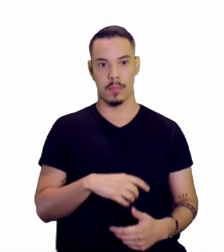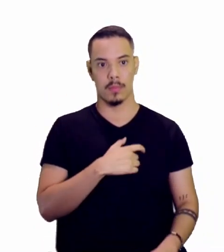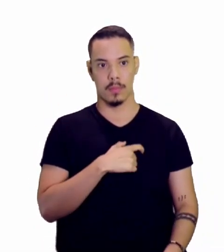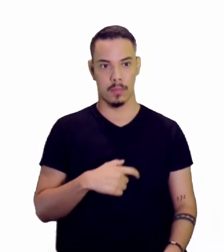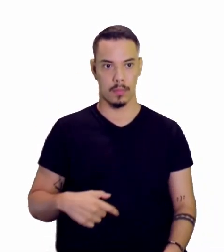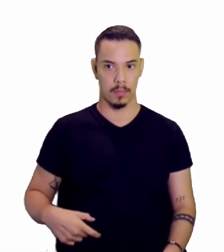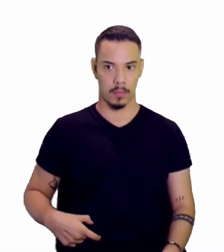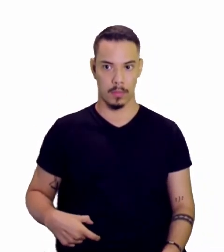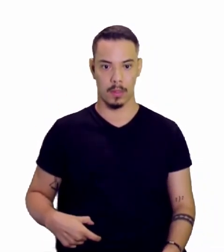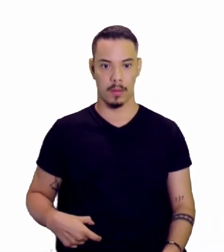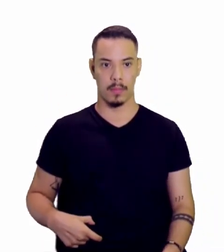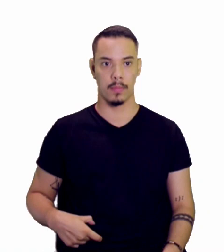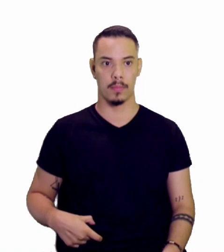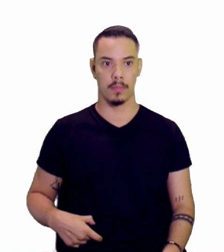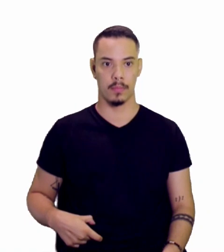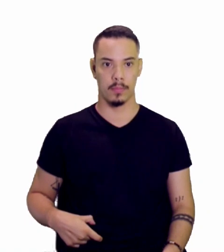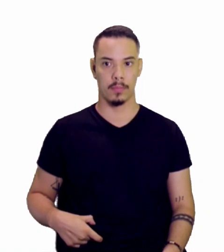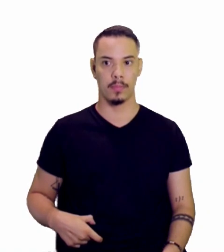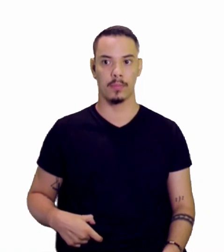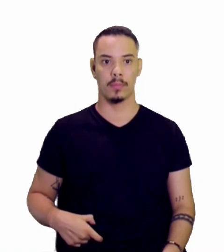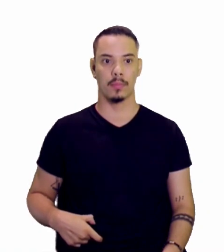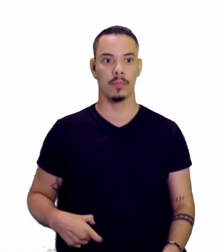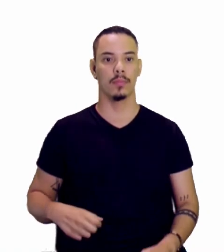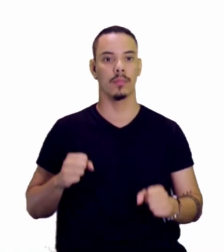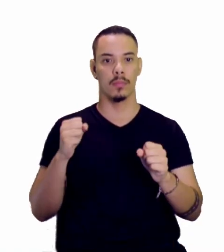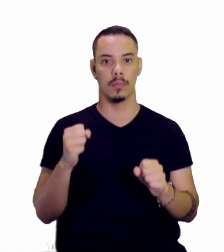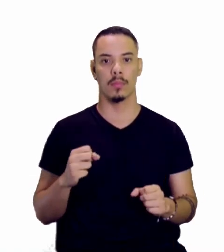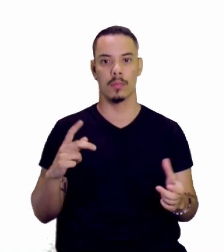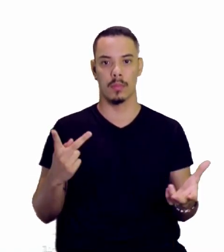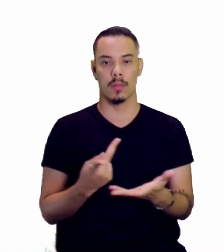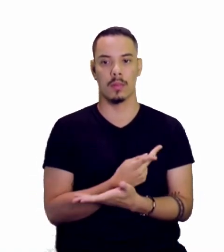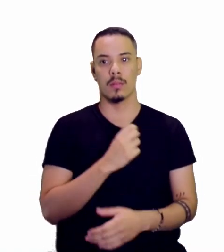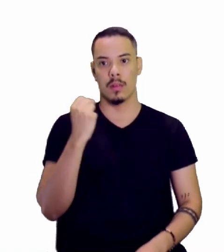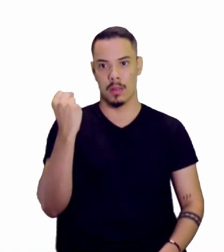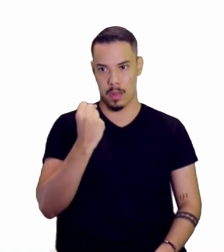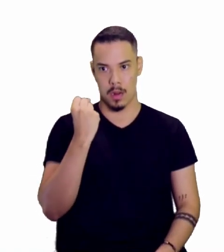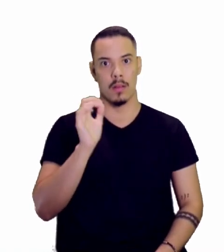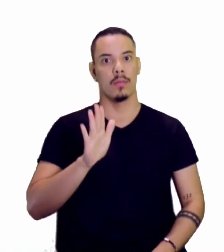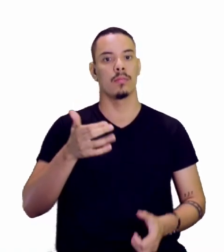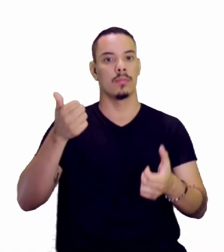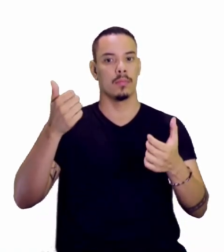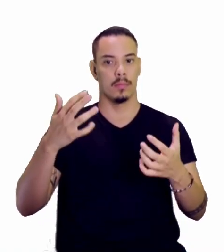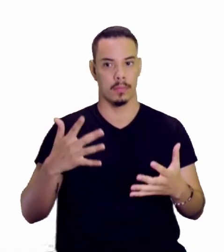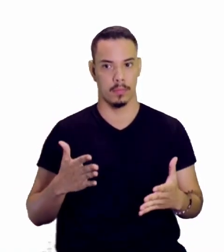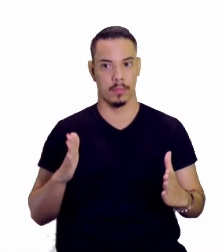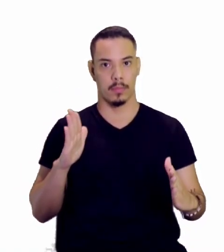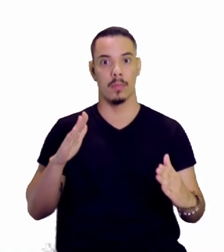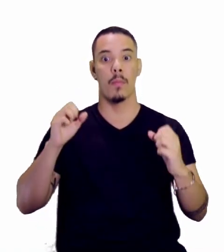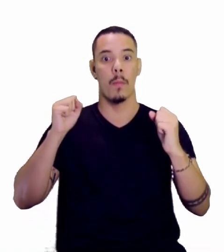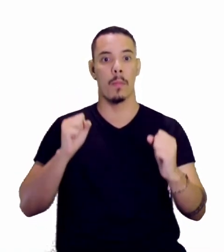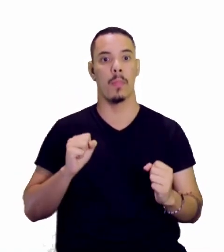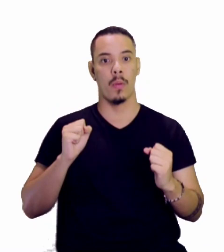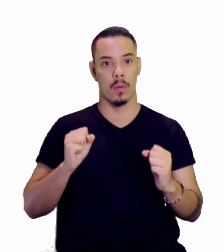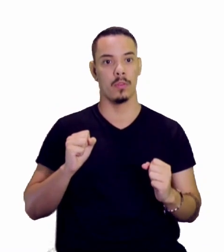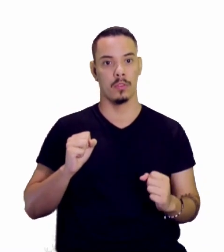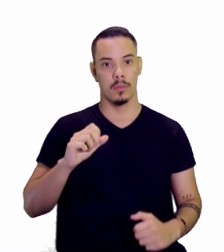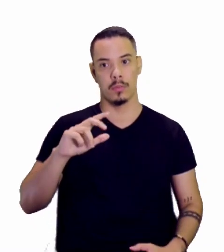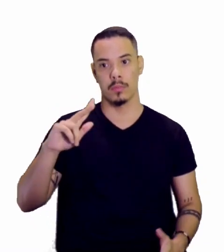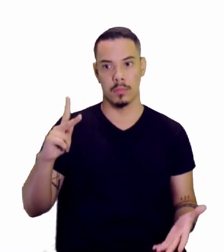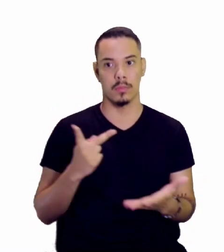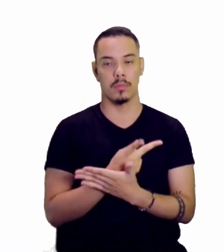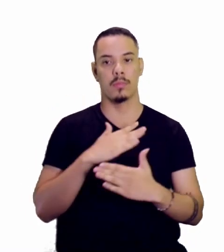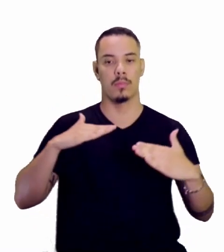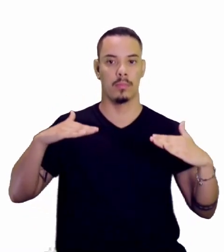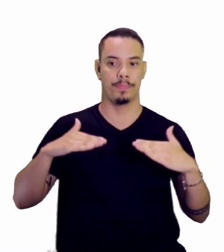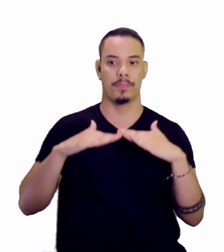lá, pessoal. Ó, força pelo cinto exercida. de segurança pode causar lesões graves. Está falando já. Em colisões pode causar. Não quer dizer que todos os impactos